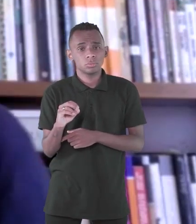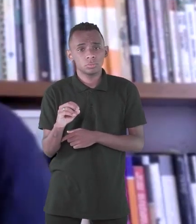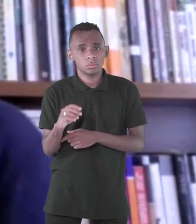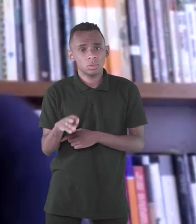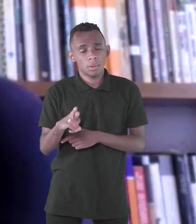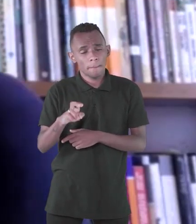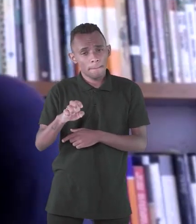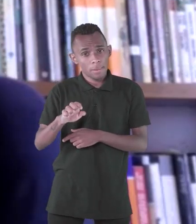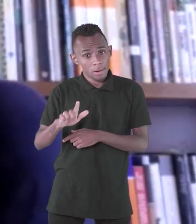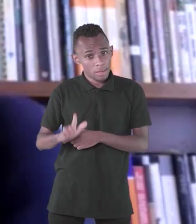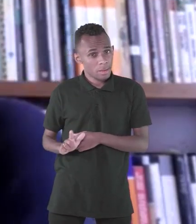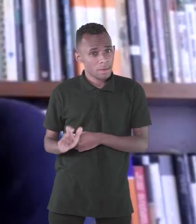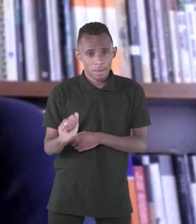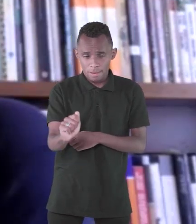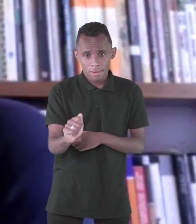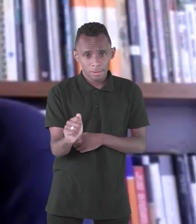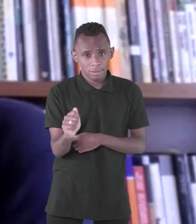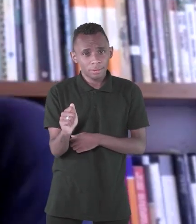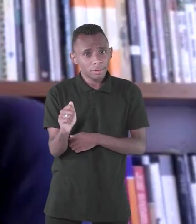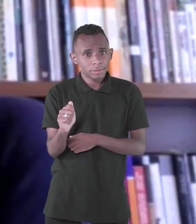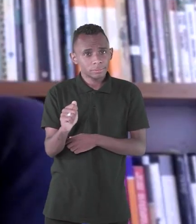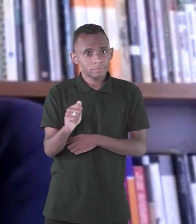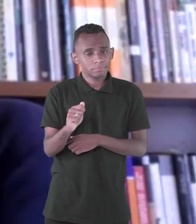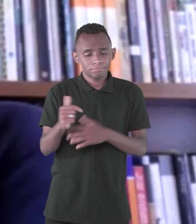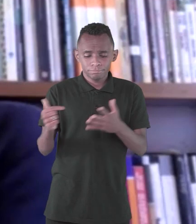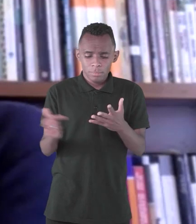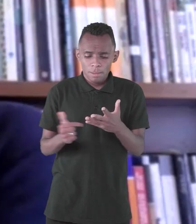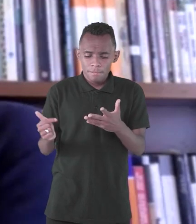dançado juntinho